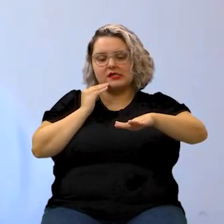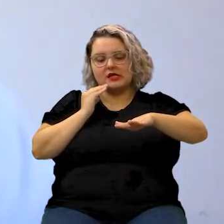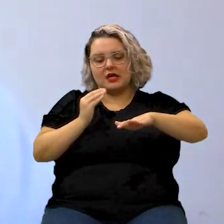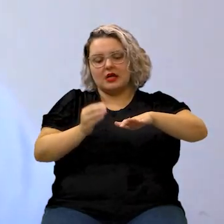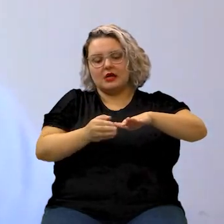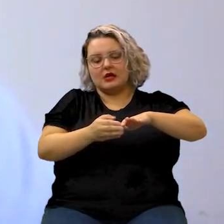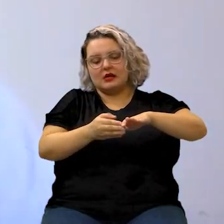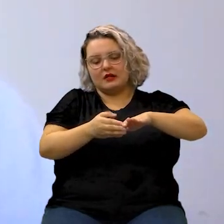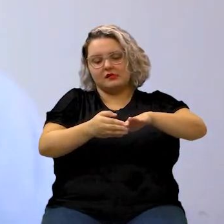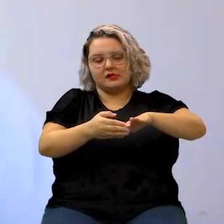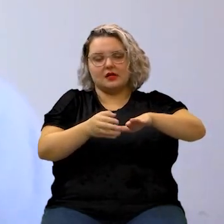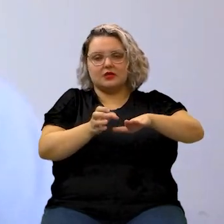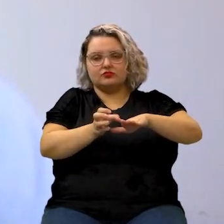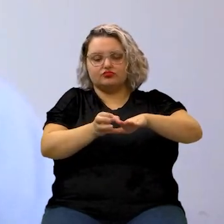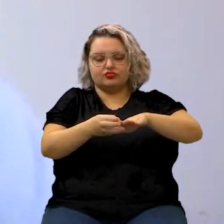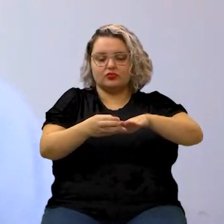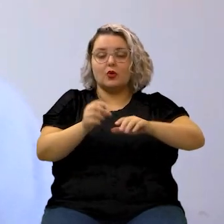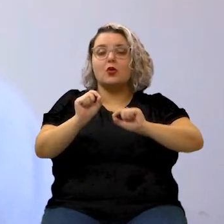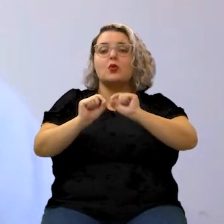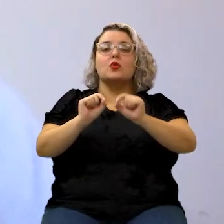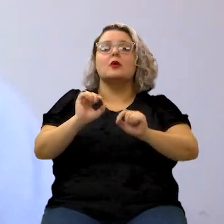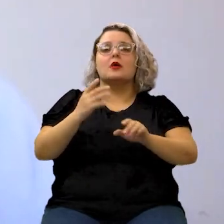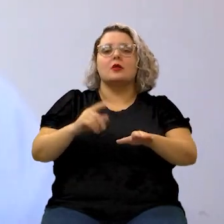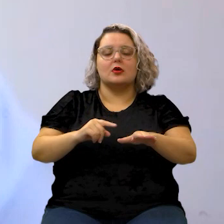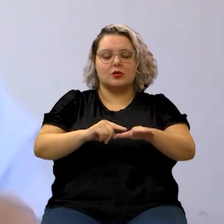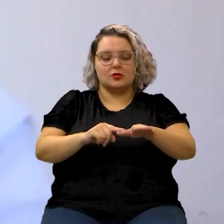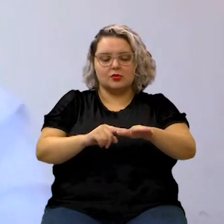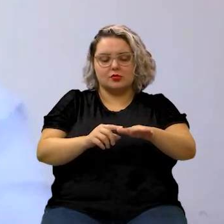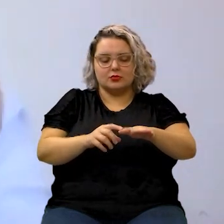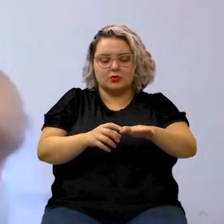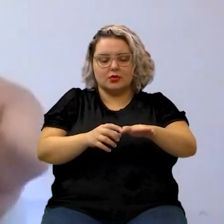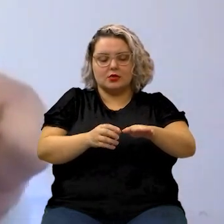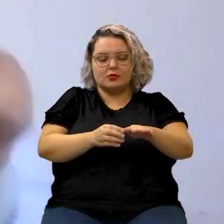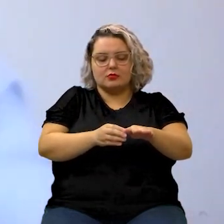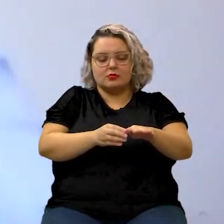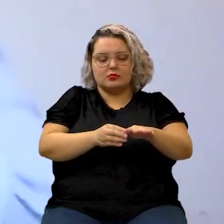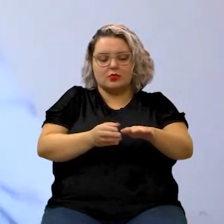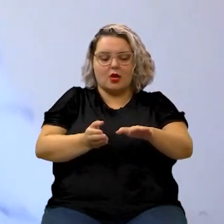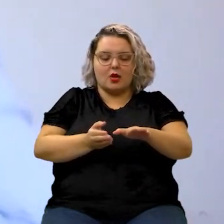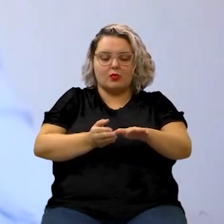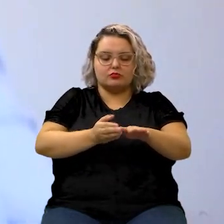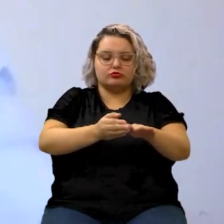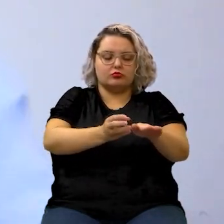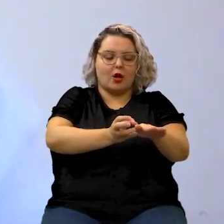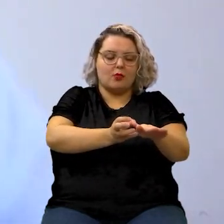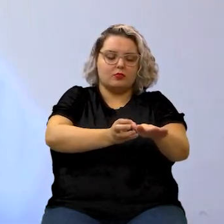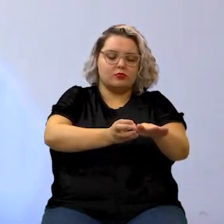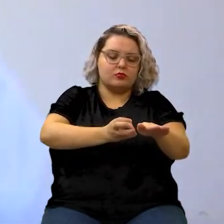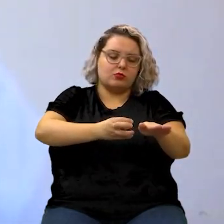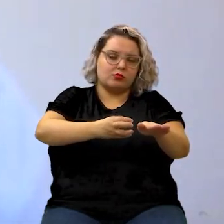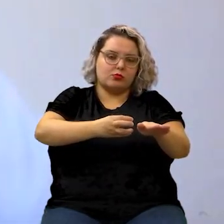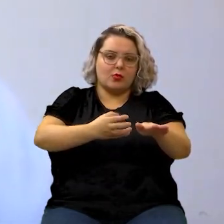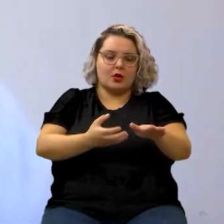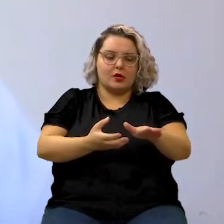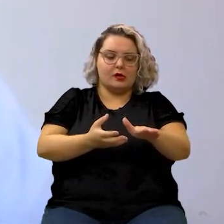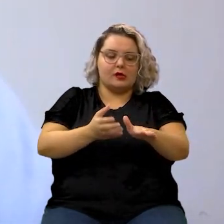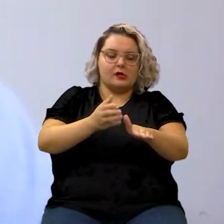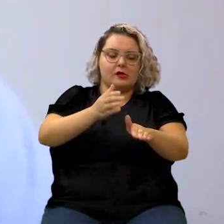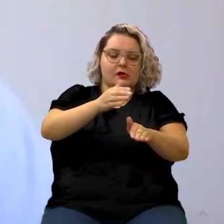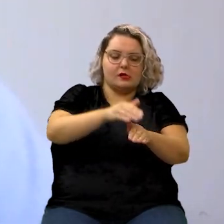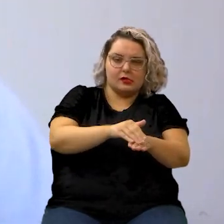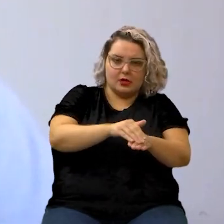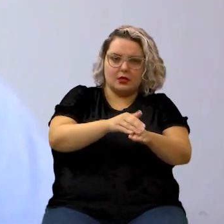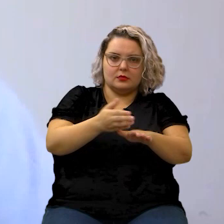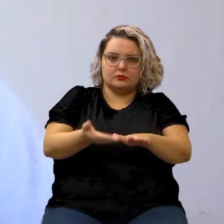pouquinho torto, tá? O que é que acontece com o nosso dedão? O dedão ele começa a ir para dentro e começa a ficar em cima dos